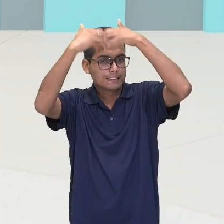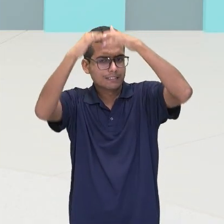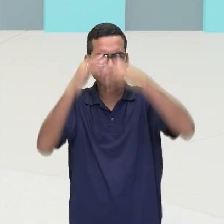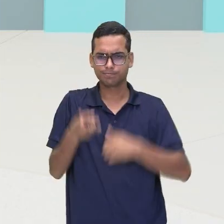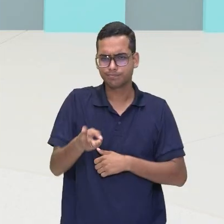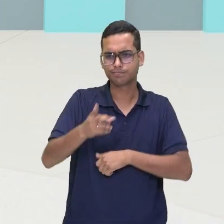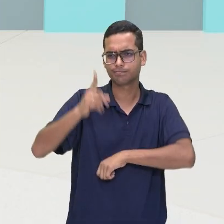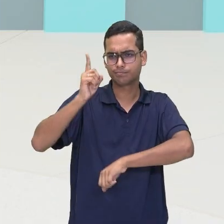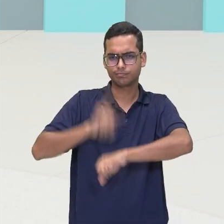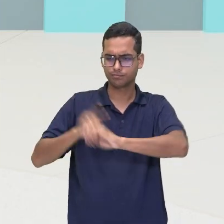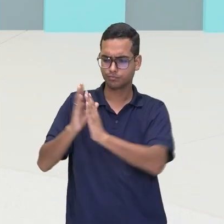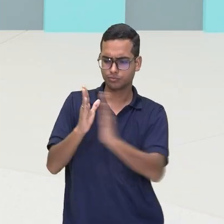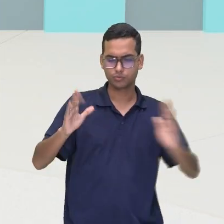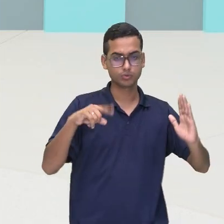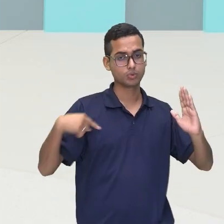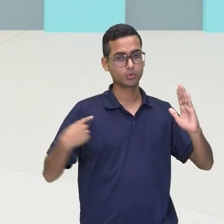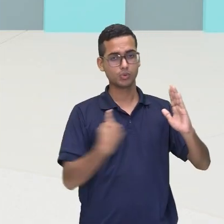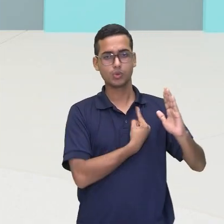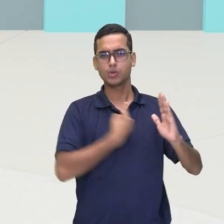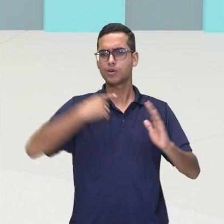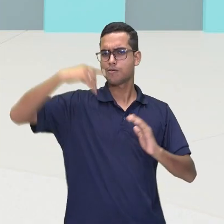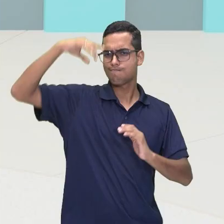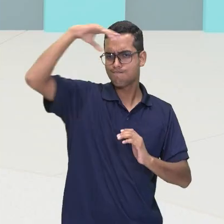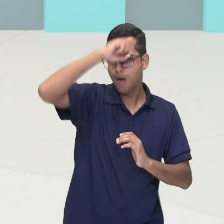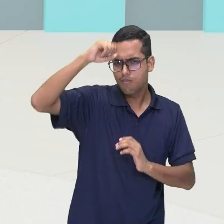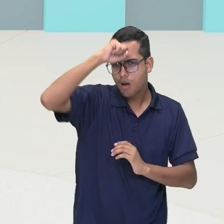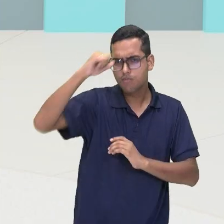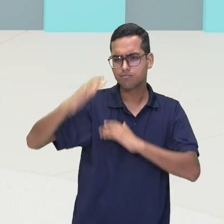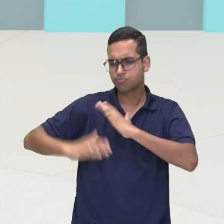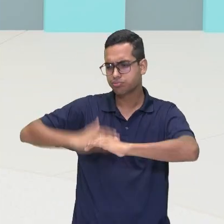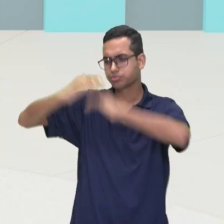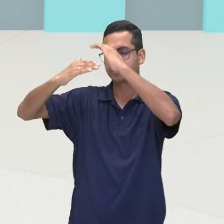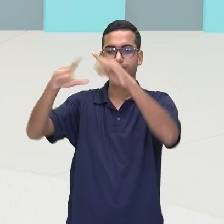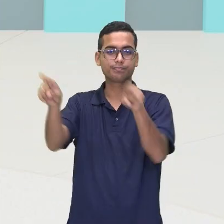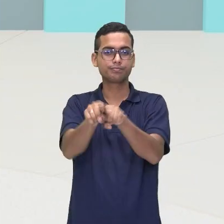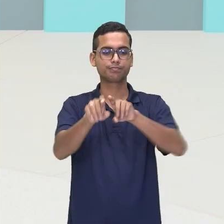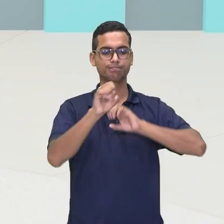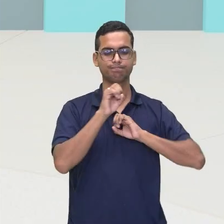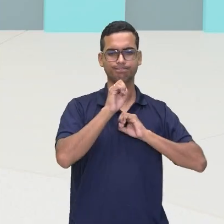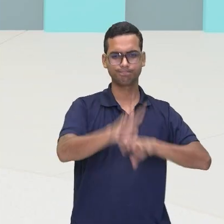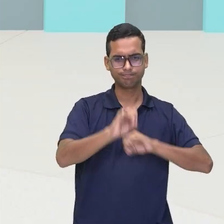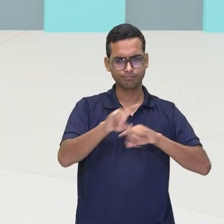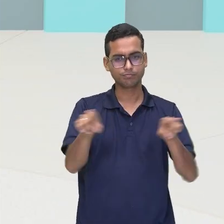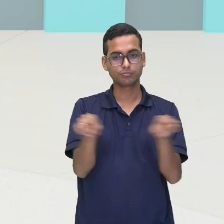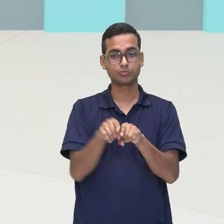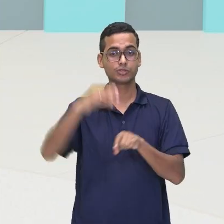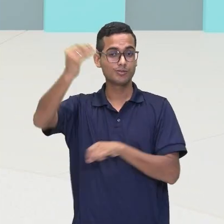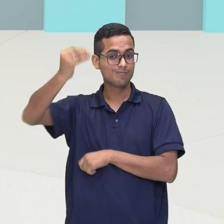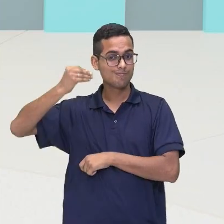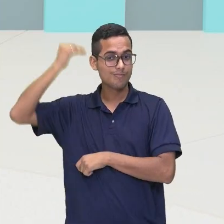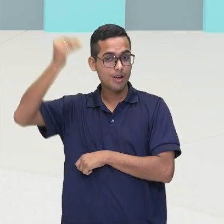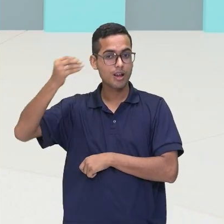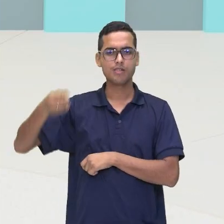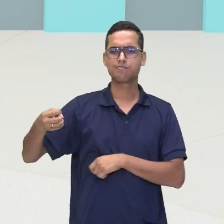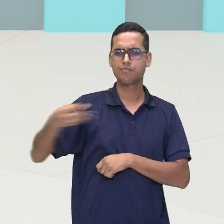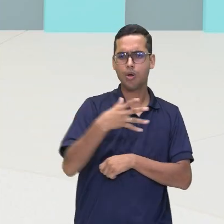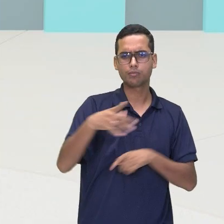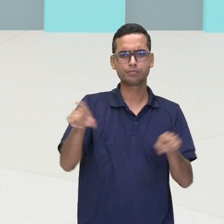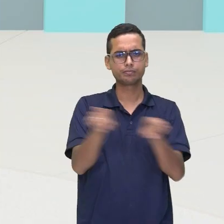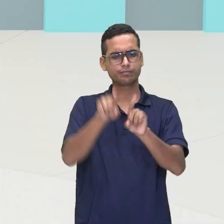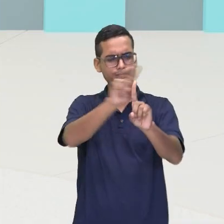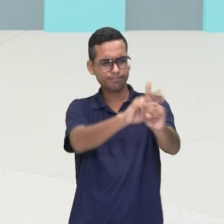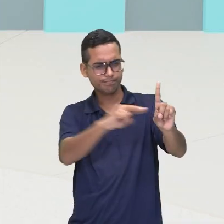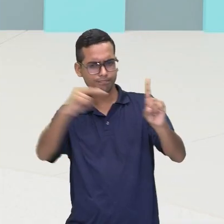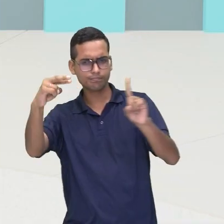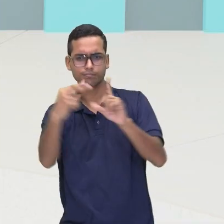momento nós estamos aprendendo e ensinando, tendo novas experiências, enxergando